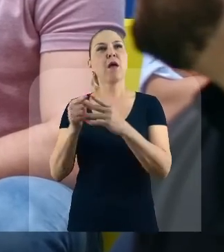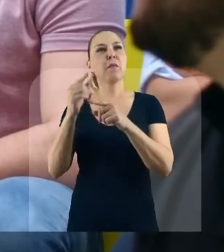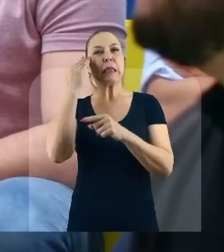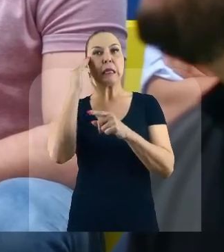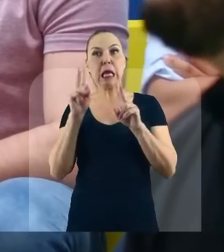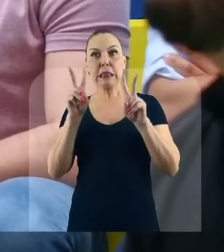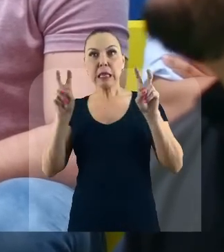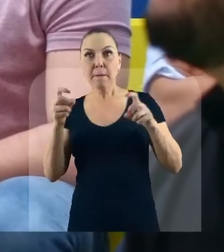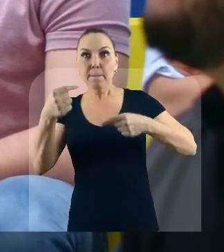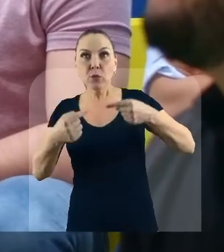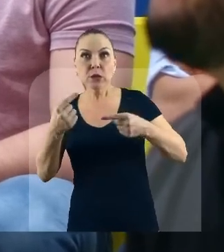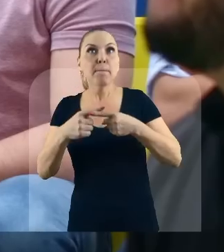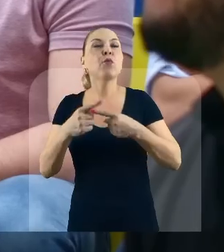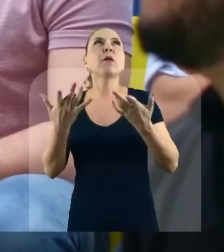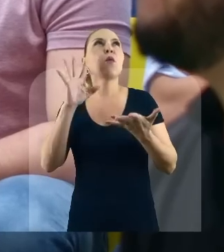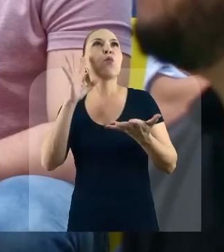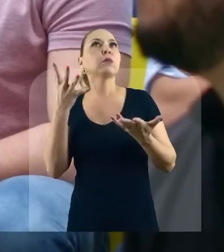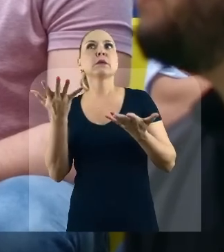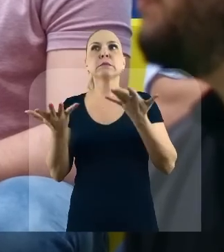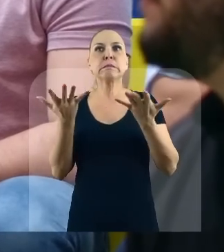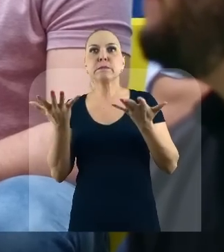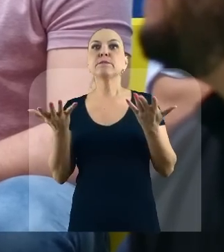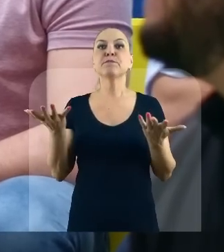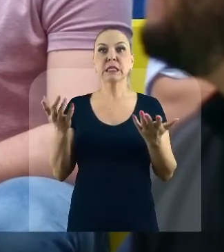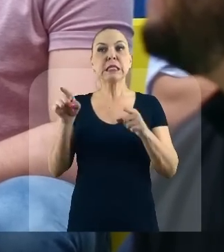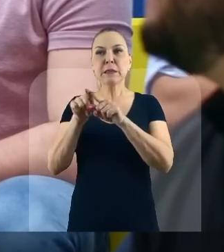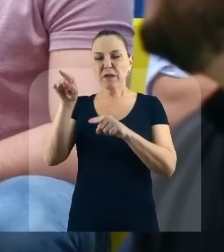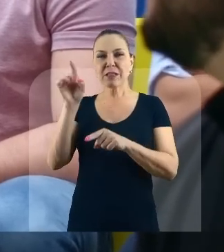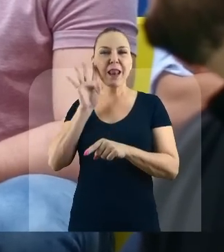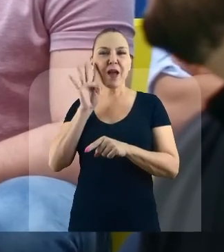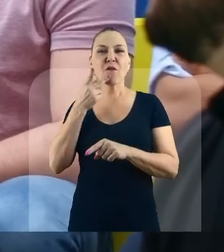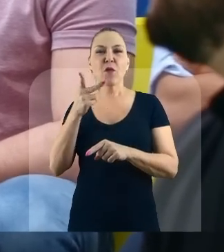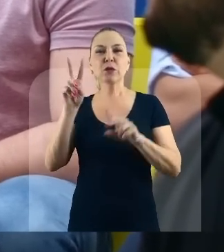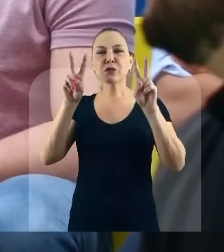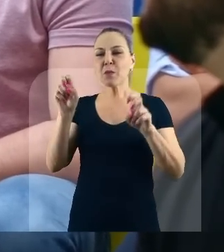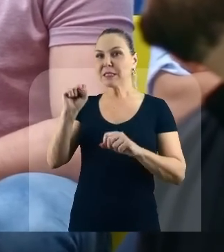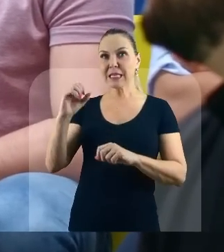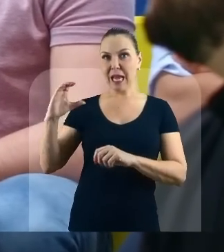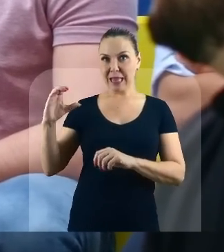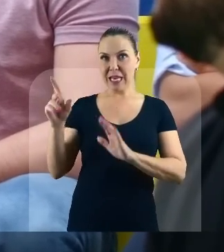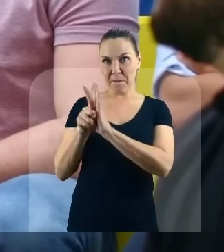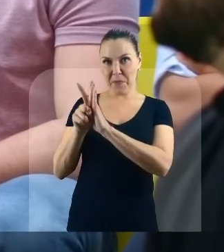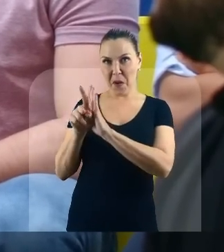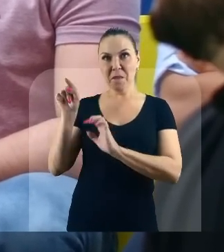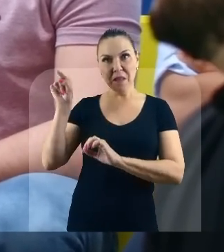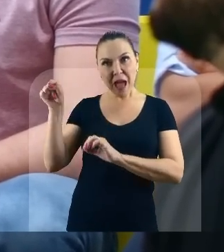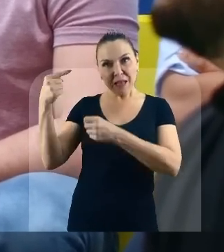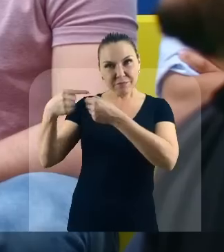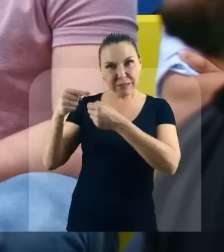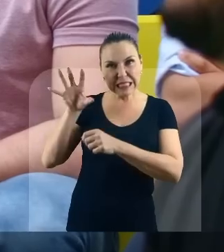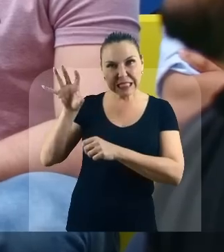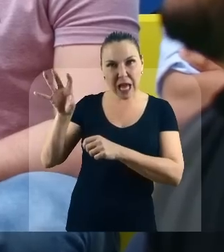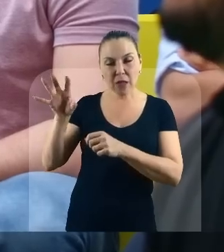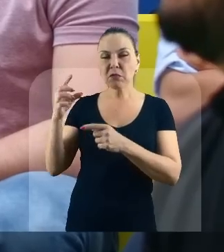e entender o tema. Agora, uma coisa muito legal que você falou também foi da questão de Santa Catarina, essa mentalidade bem organizada, com